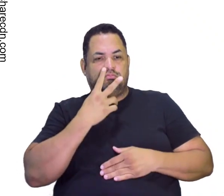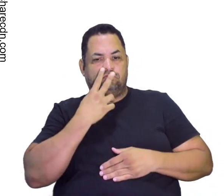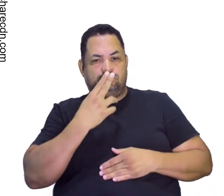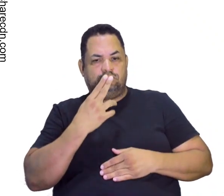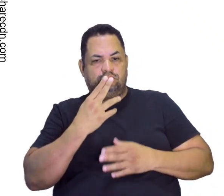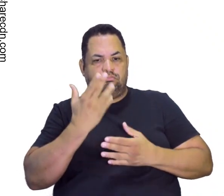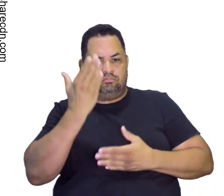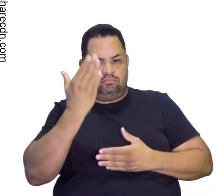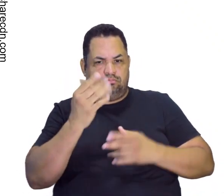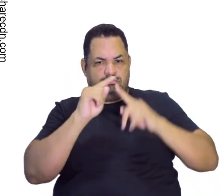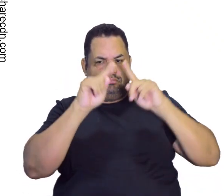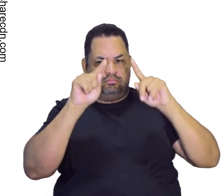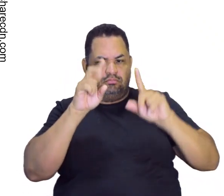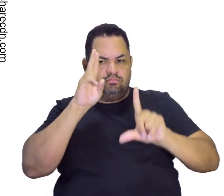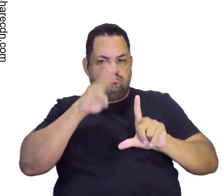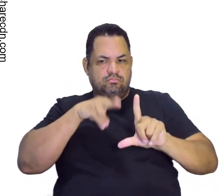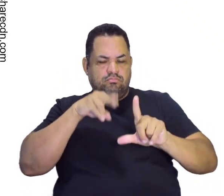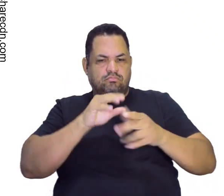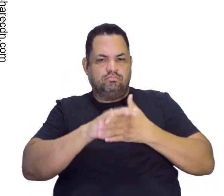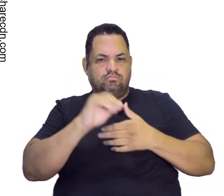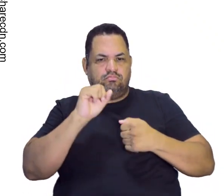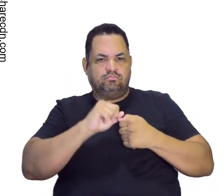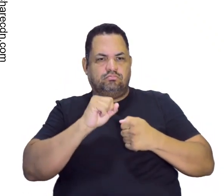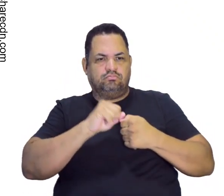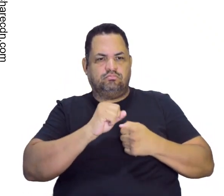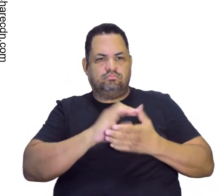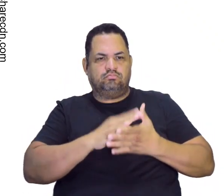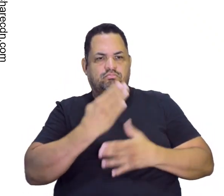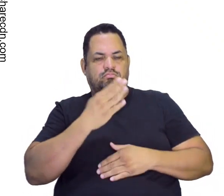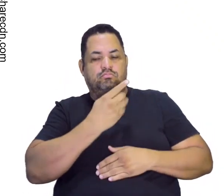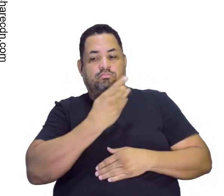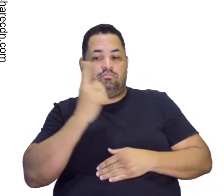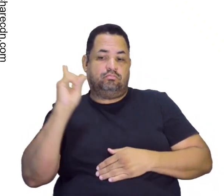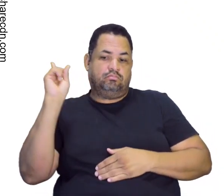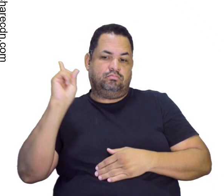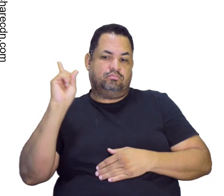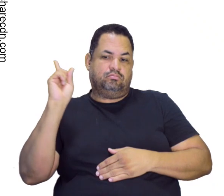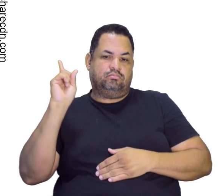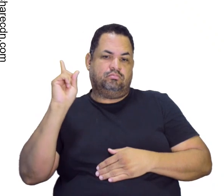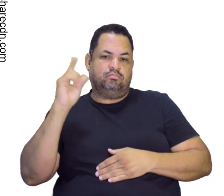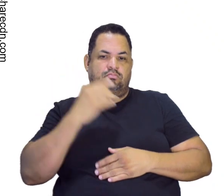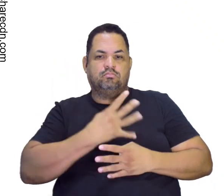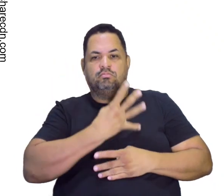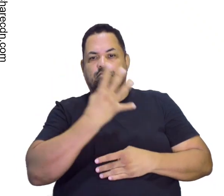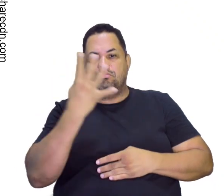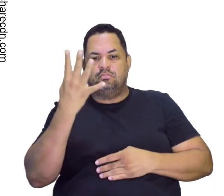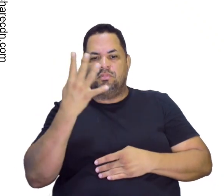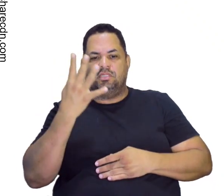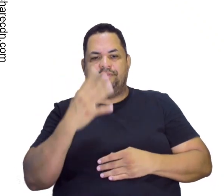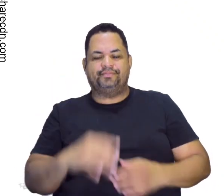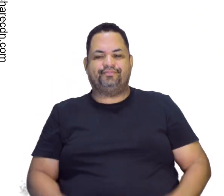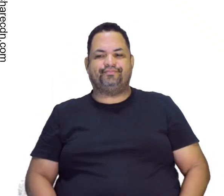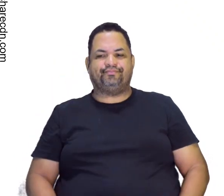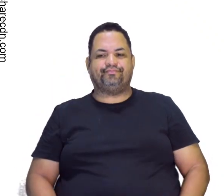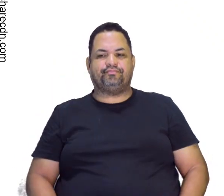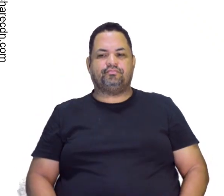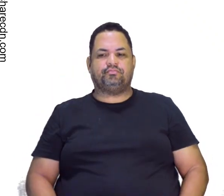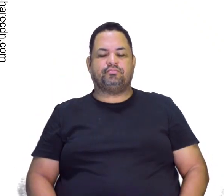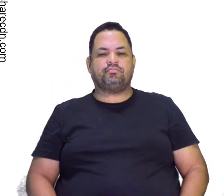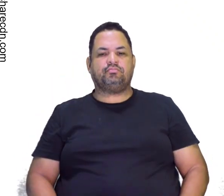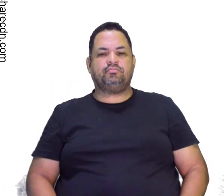no quo desses quadros Então ela fez a boba fez esse quadro aqui chamado de Tropical em